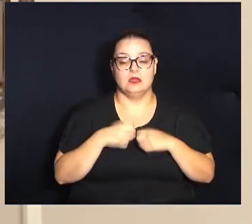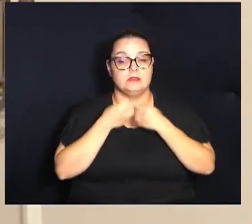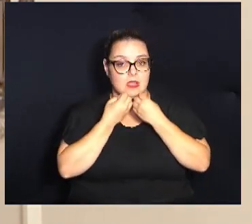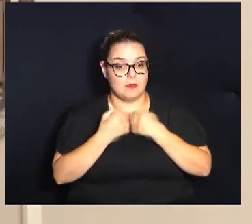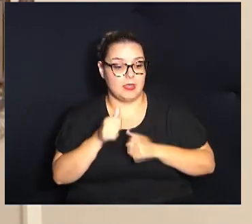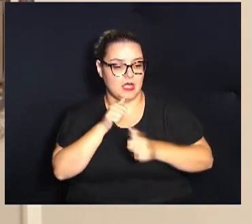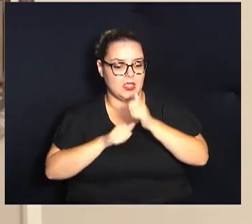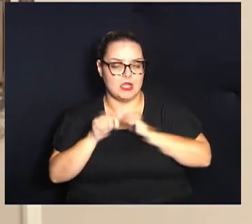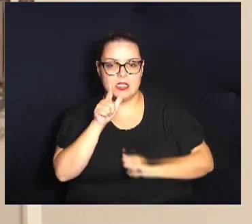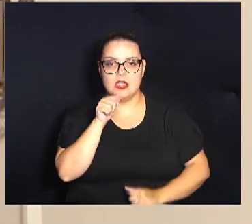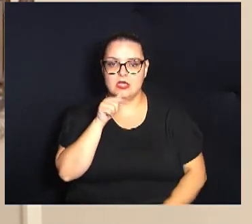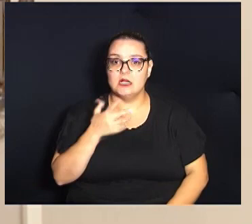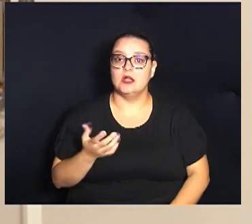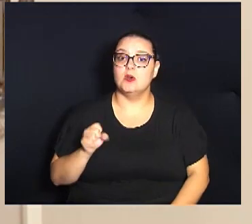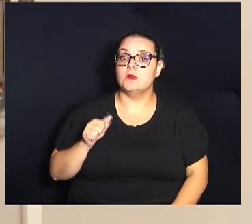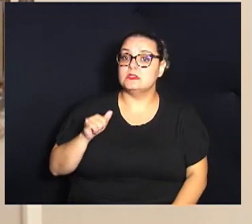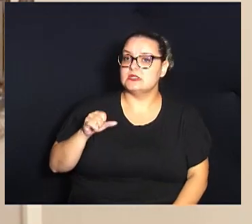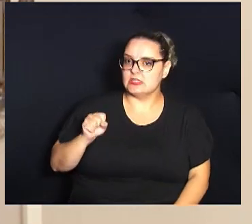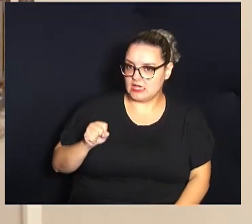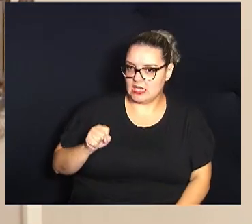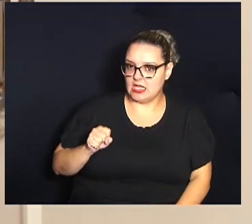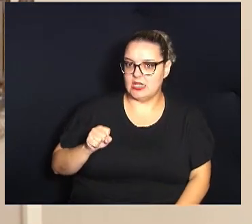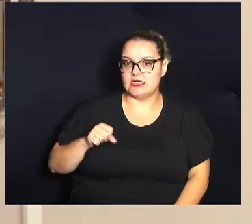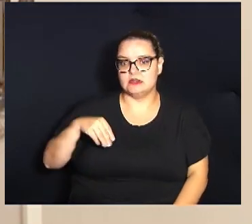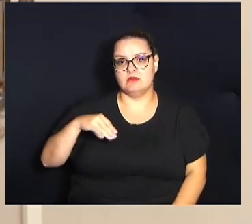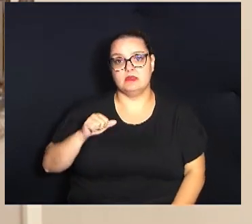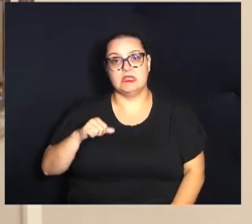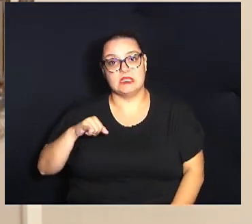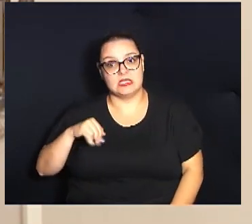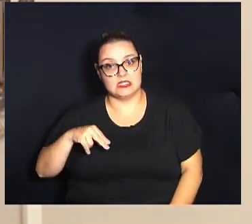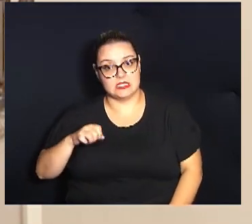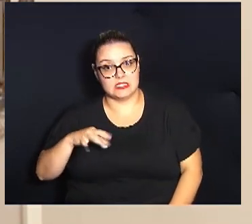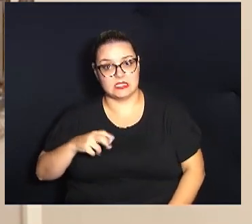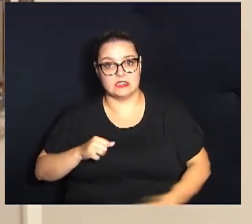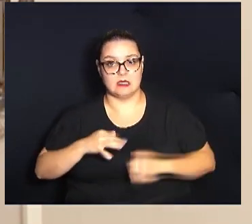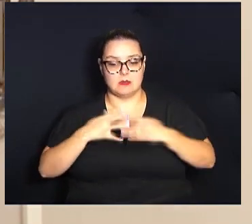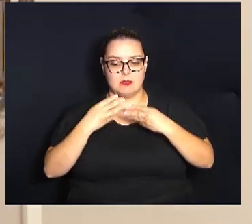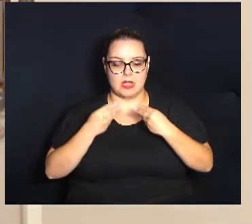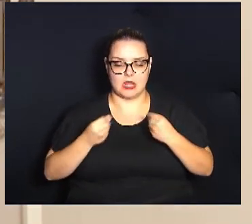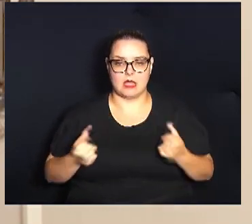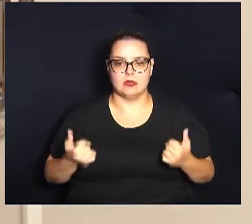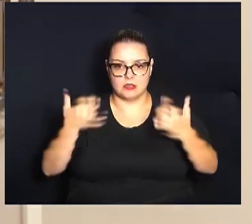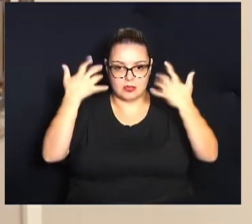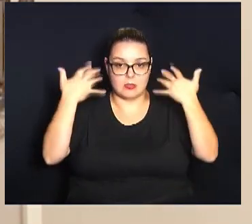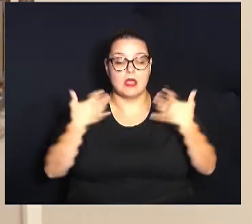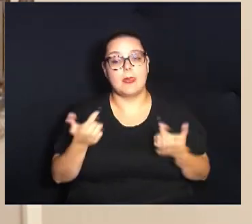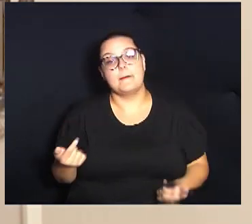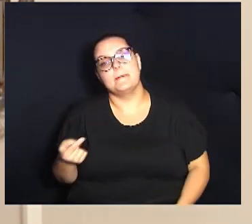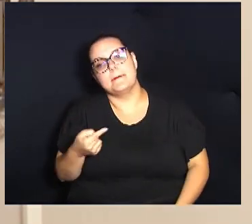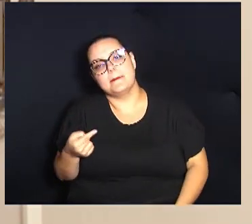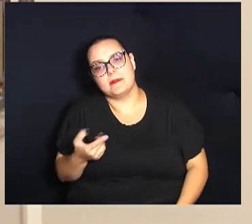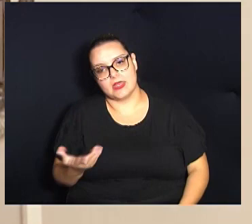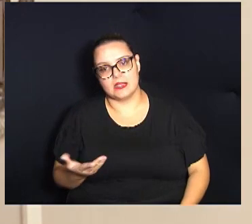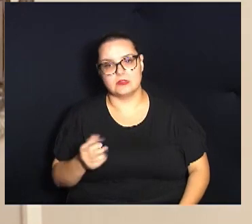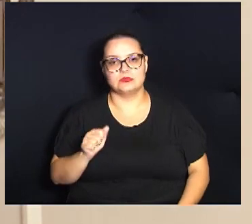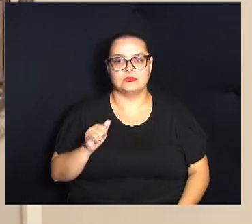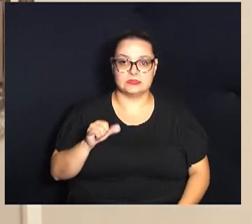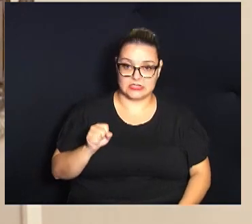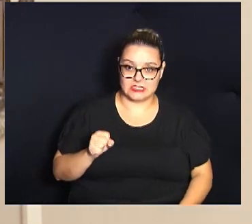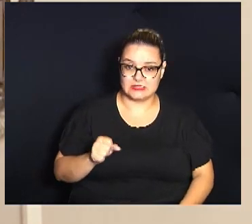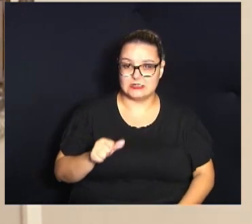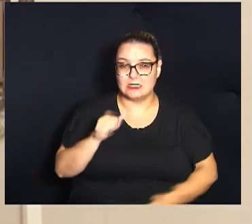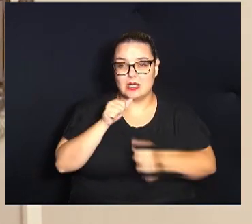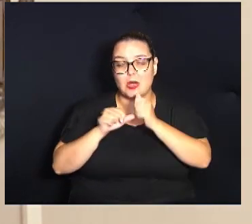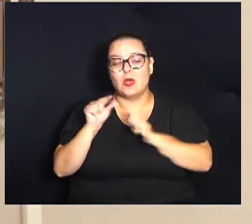hidratado, seus sais minerais estão diluídos e você vai transpirar e vai perder menos sais. Se você tem um consumo muito